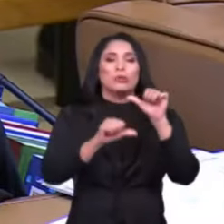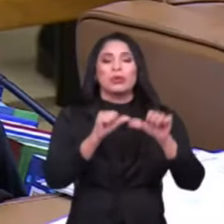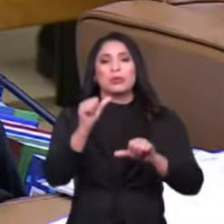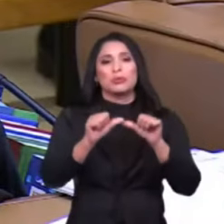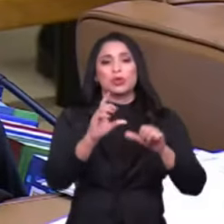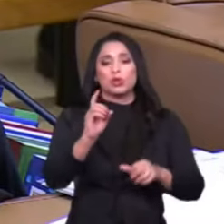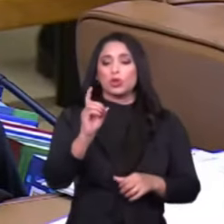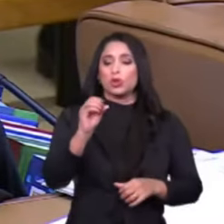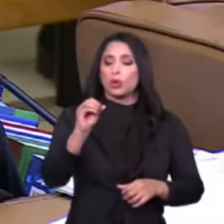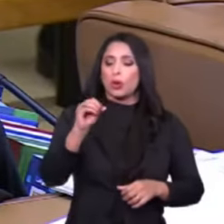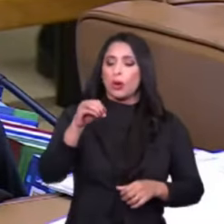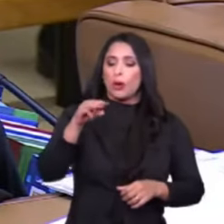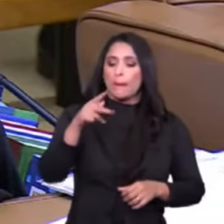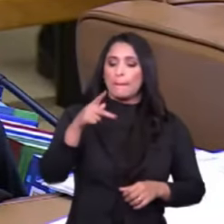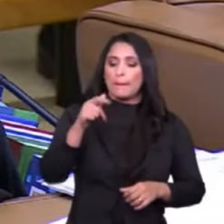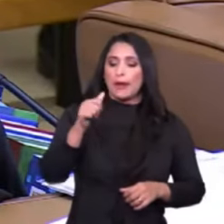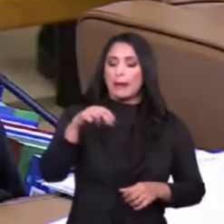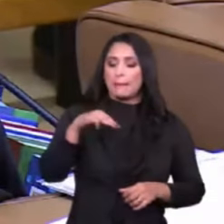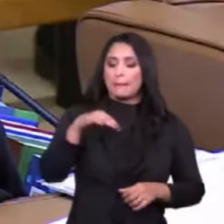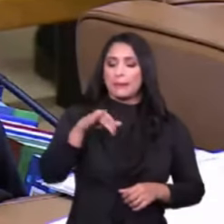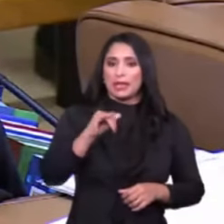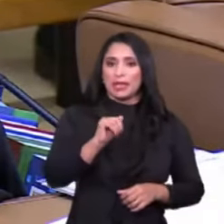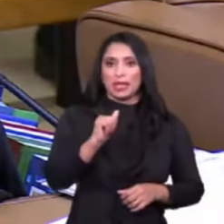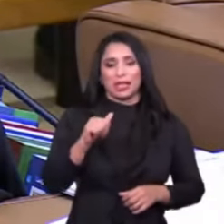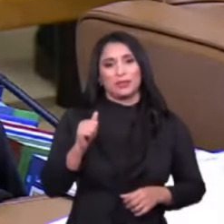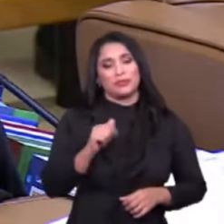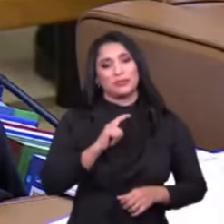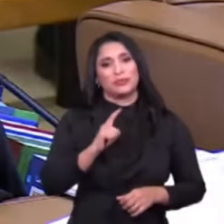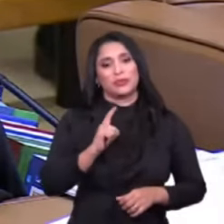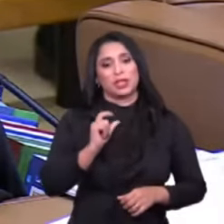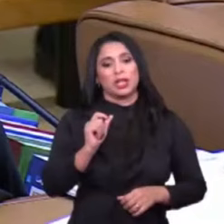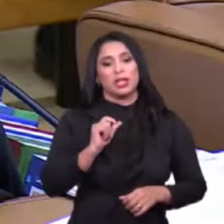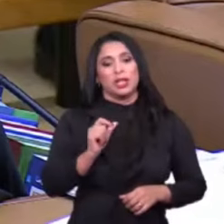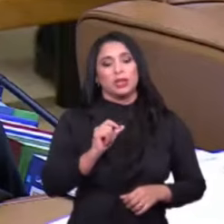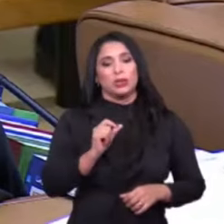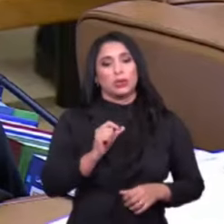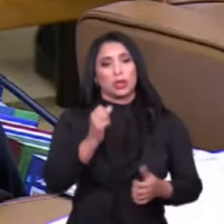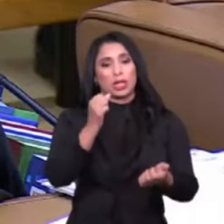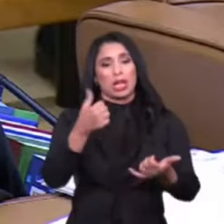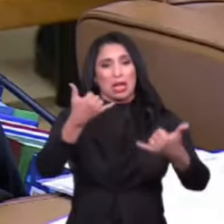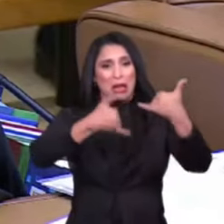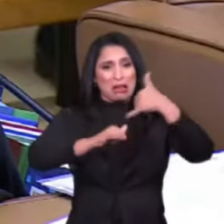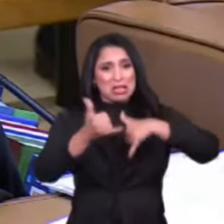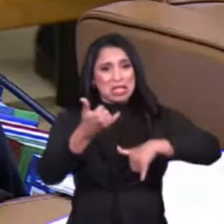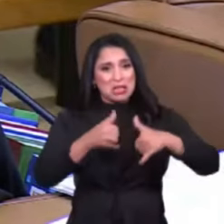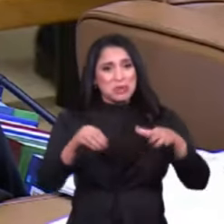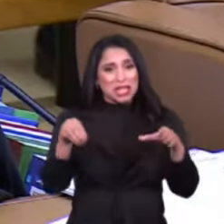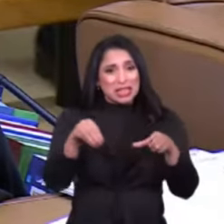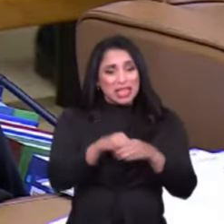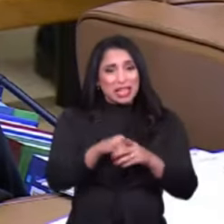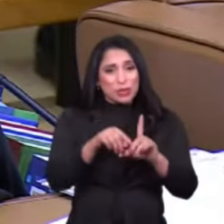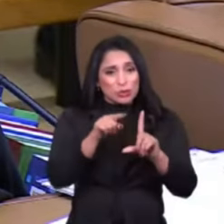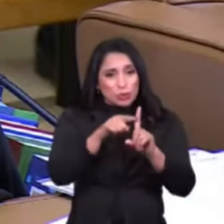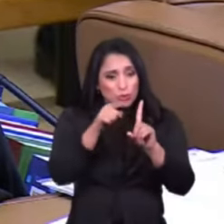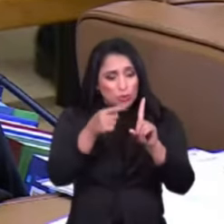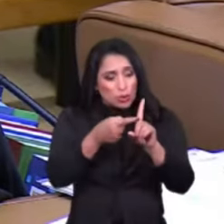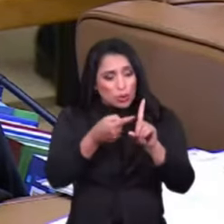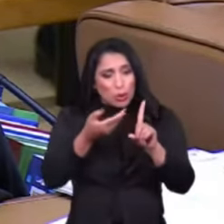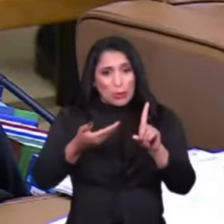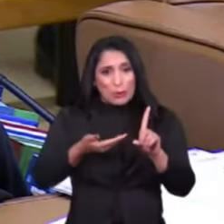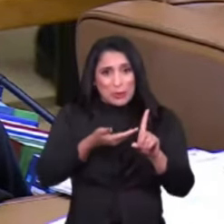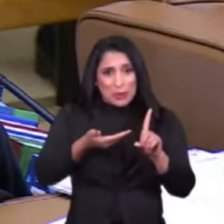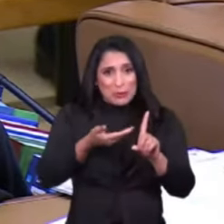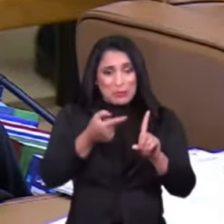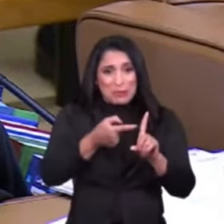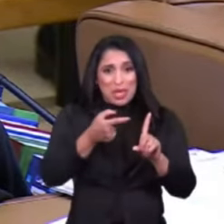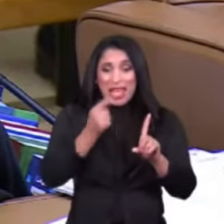dopaminérgicos, o aumento da concentração do delta-9 THC no ambiente intrauterino produz alterações graves